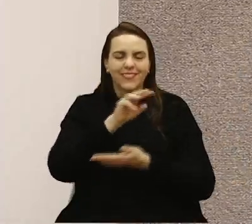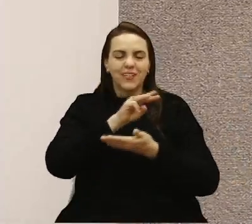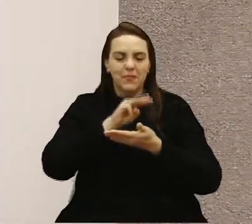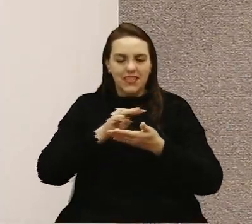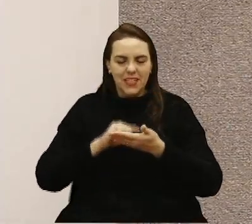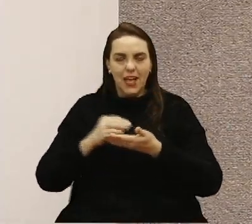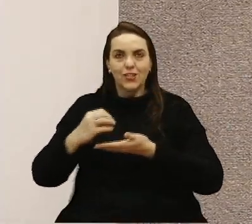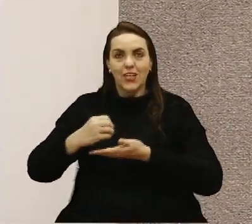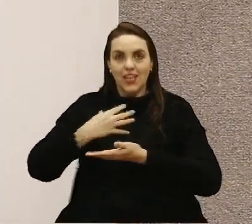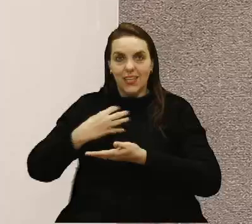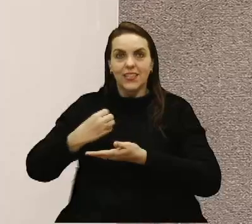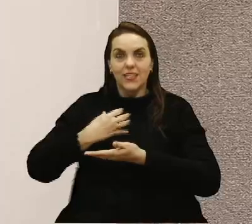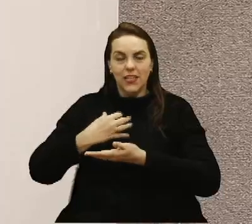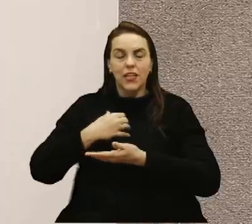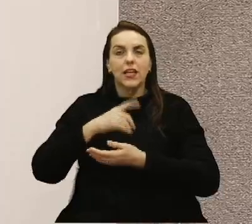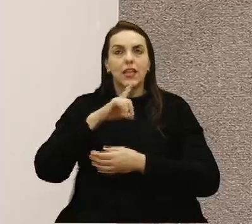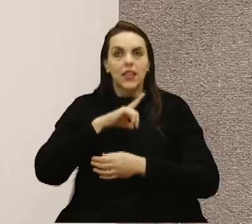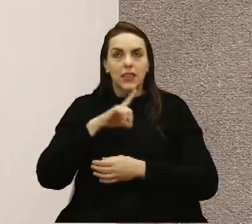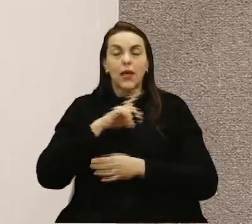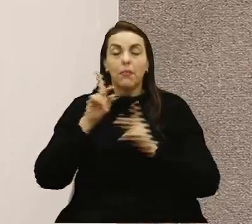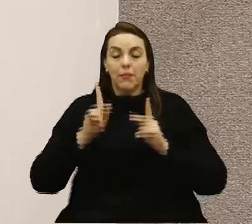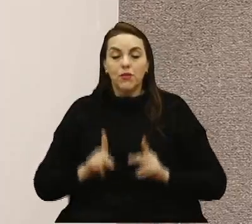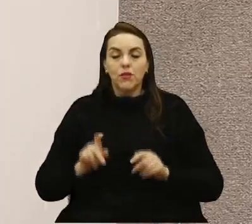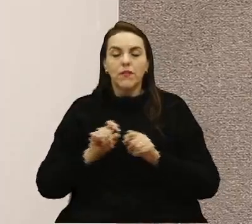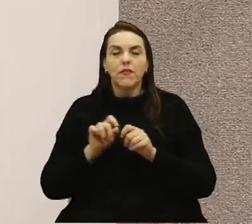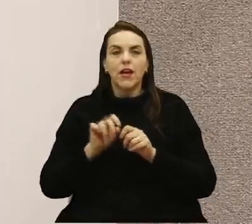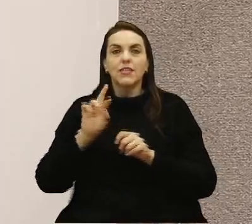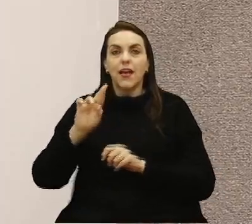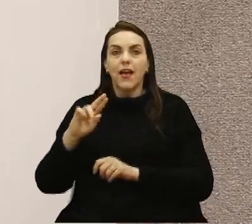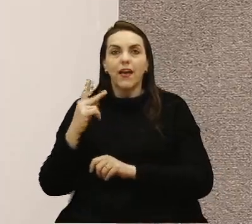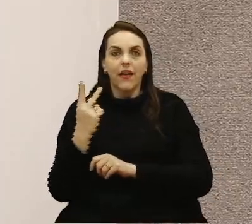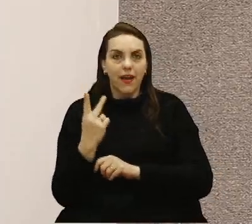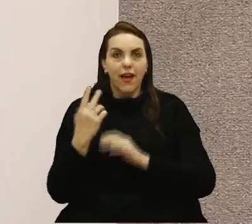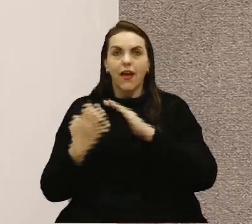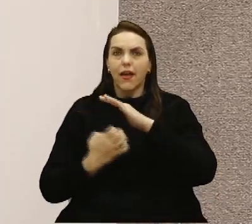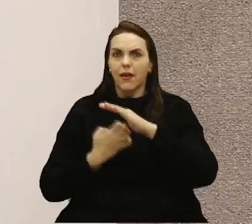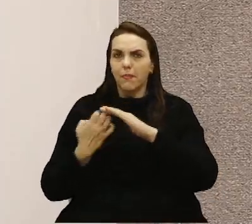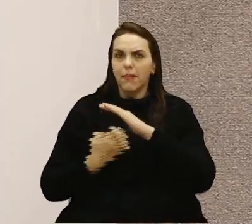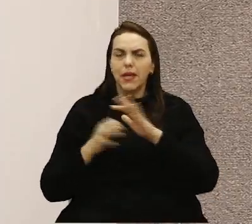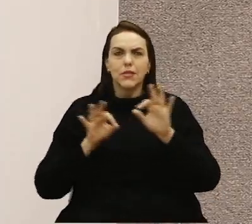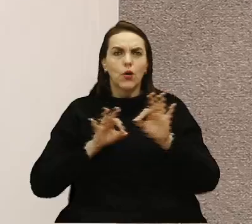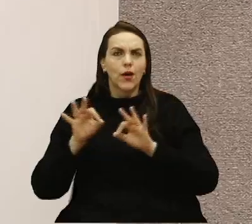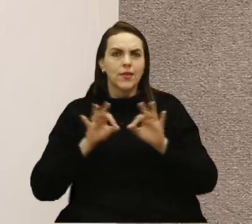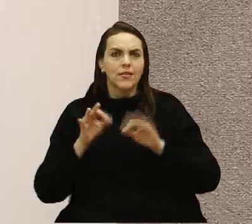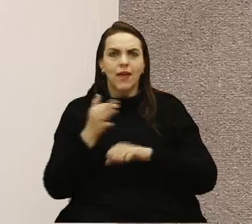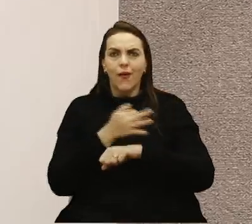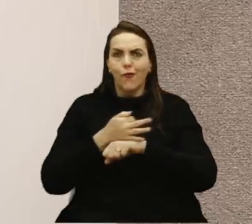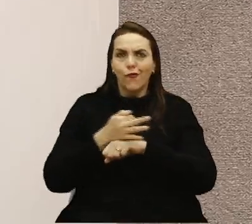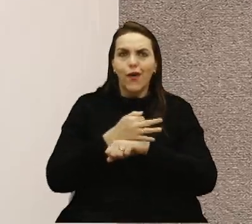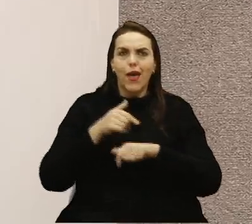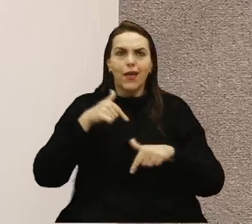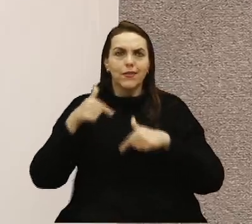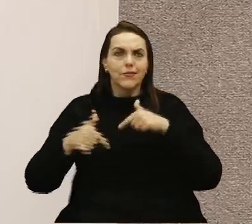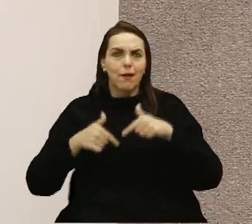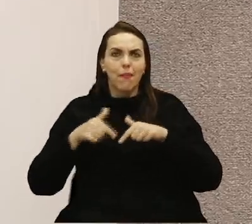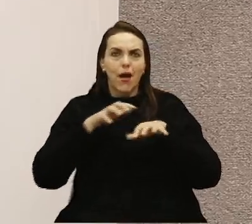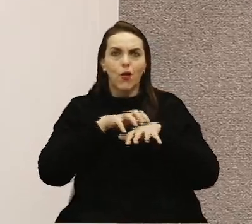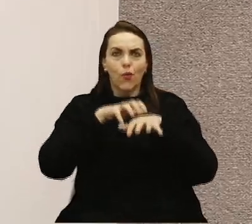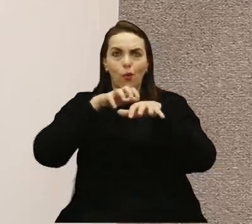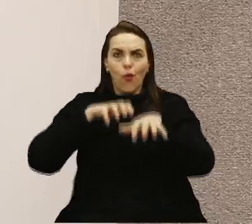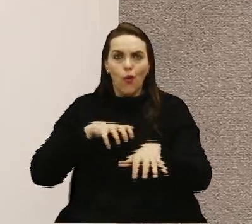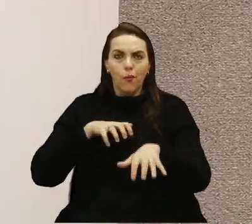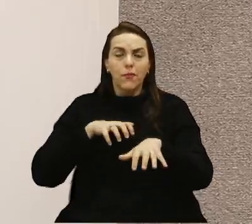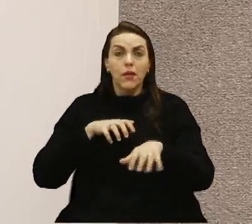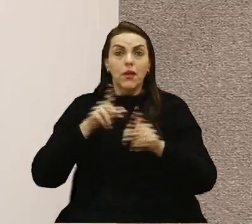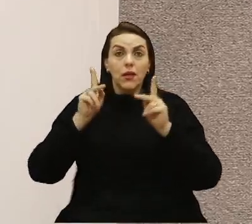pessoas que fazem a gestão de RH de empresas, têm que programar a questão de férias, de trabalho, home office, etc. E na cabeça de